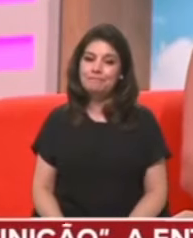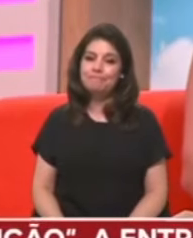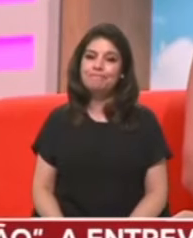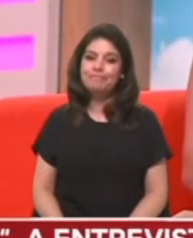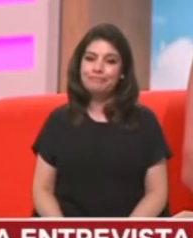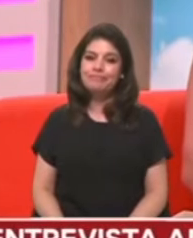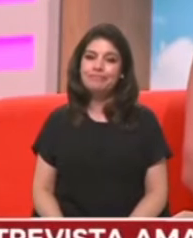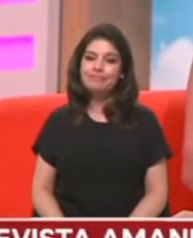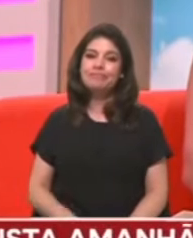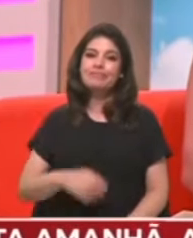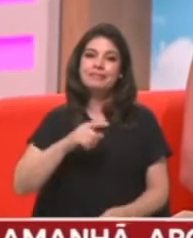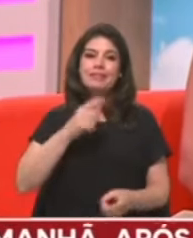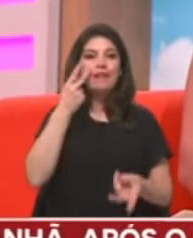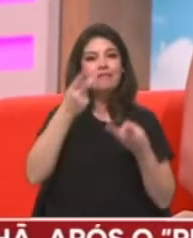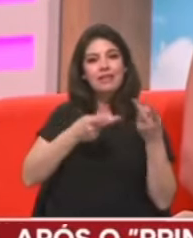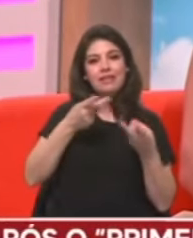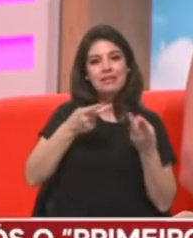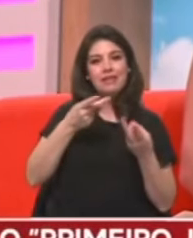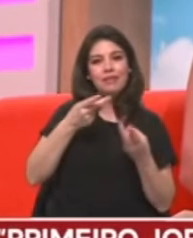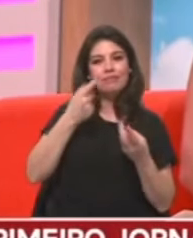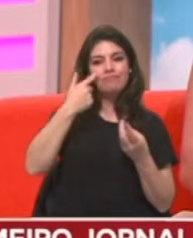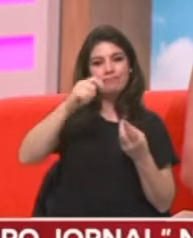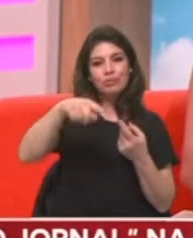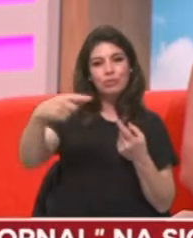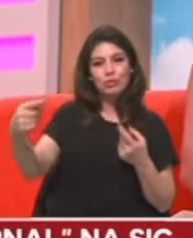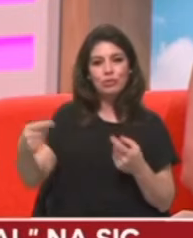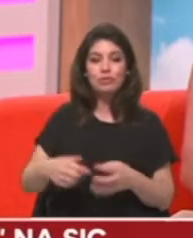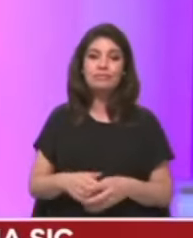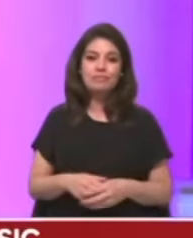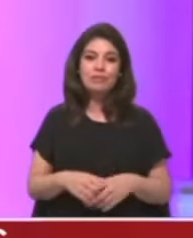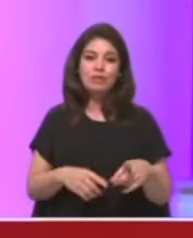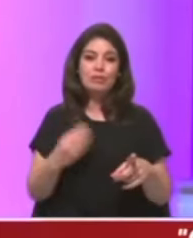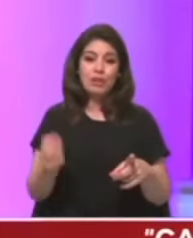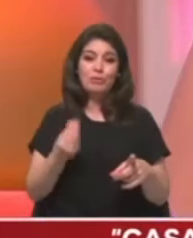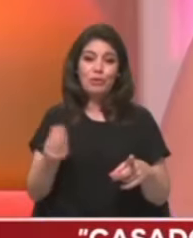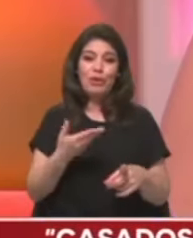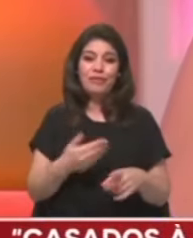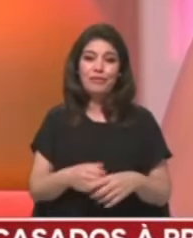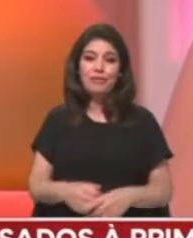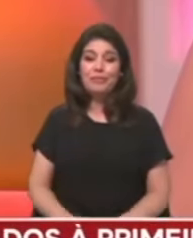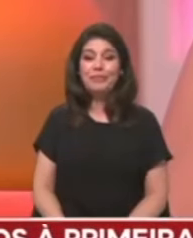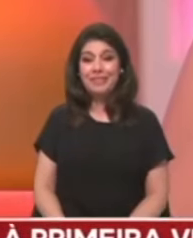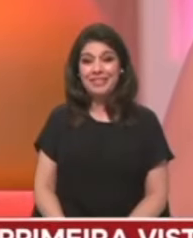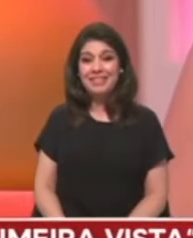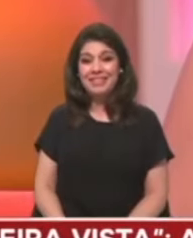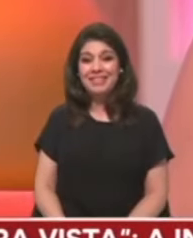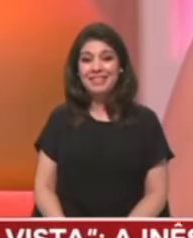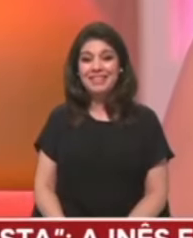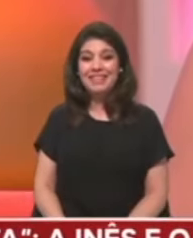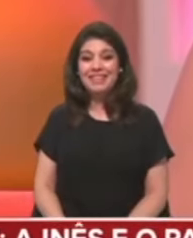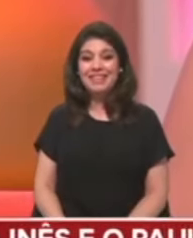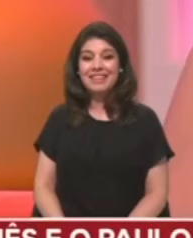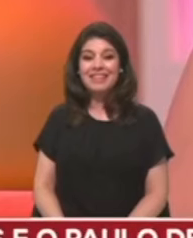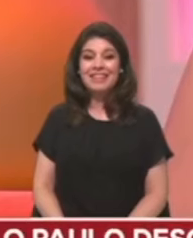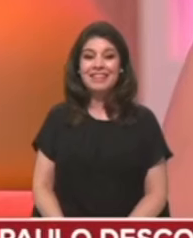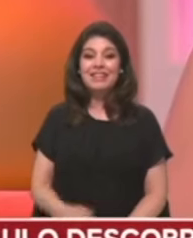é a avaliação dos outros. Ah, sim. É porque é muito novinha. Eu cá fora